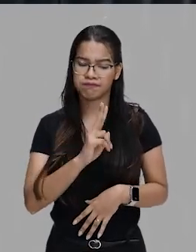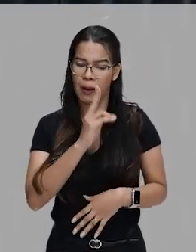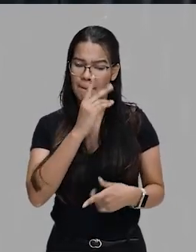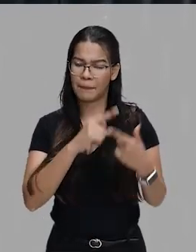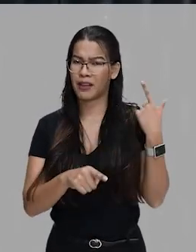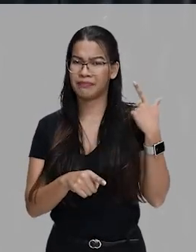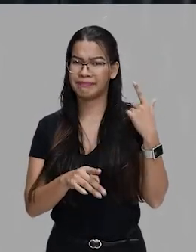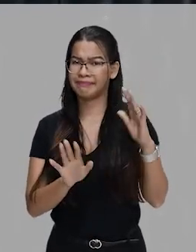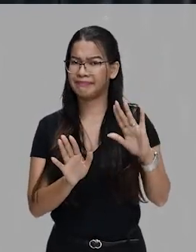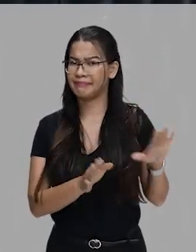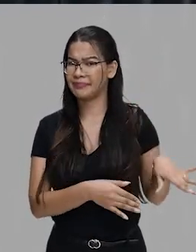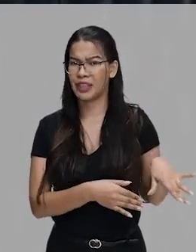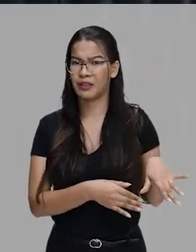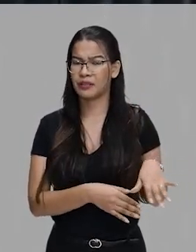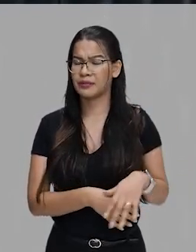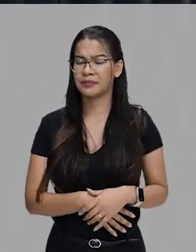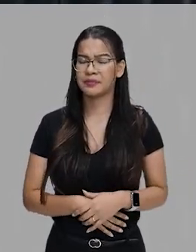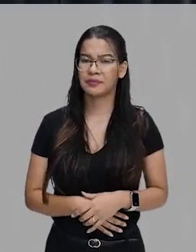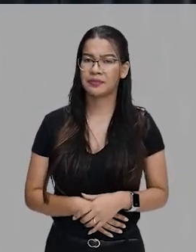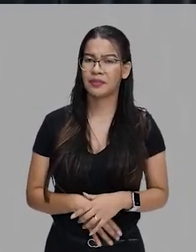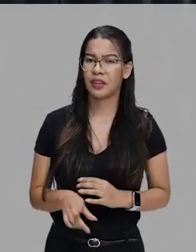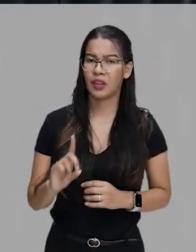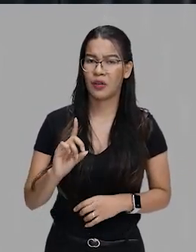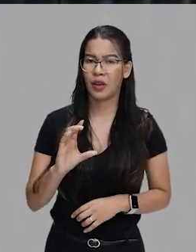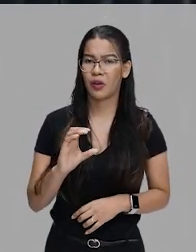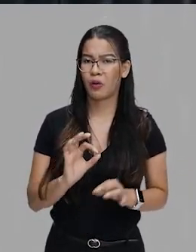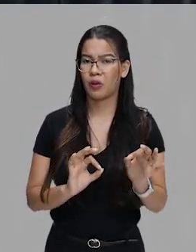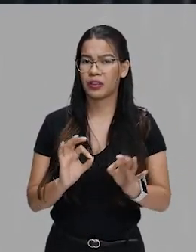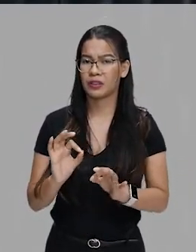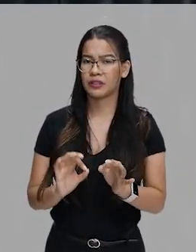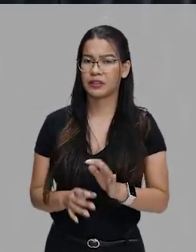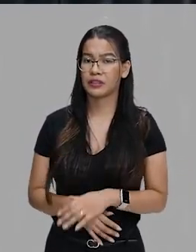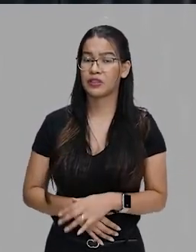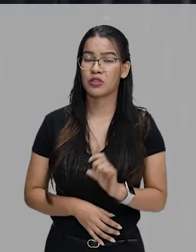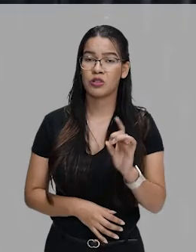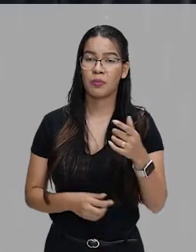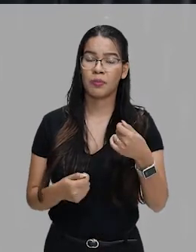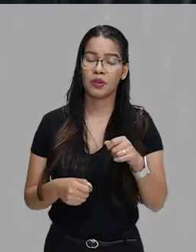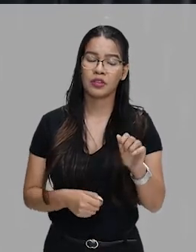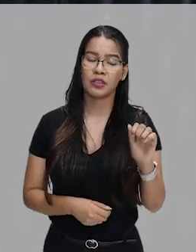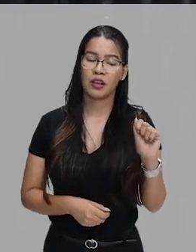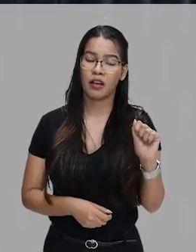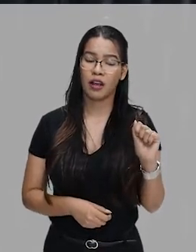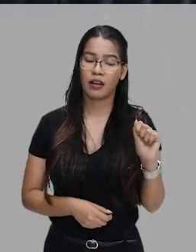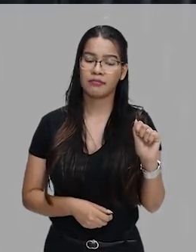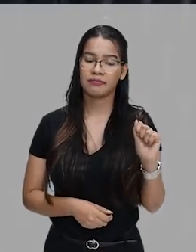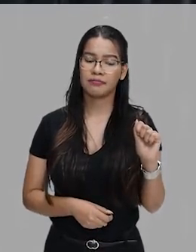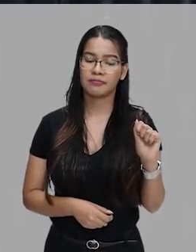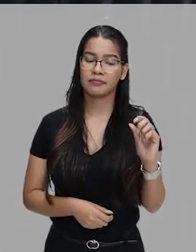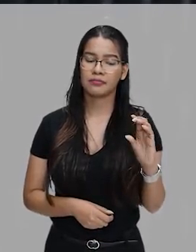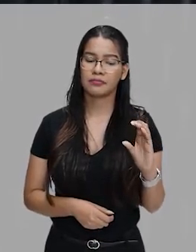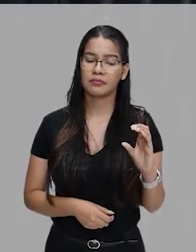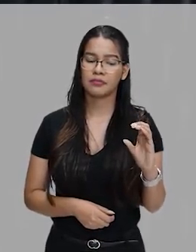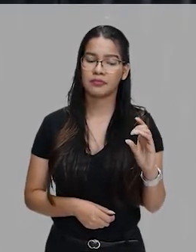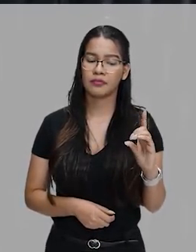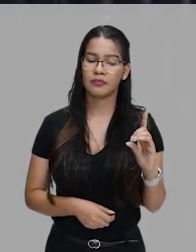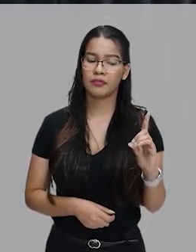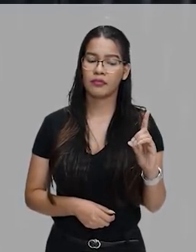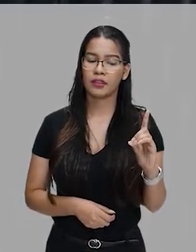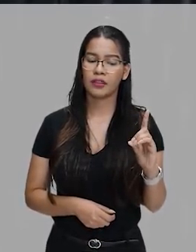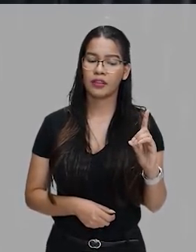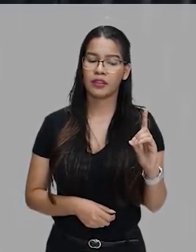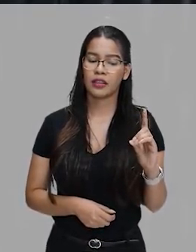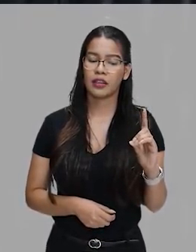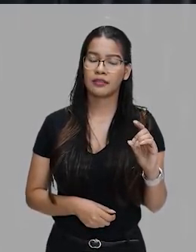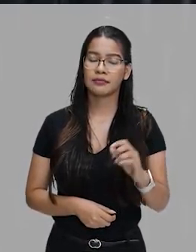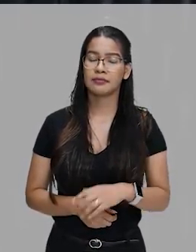Causal, causa não é coordenação, não é coordenativa, tá? Então, só pode ser adversativa, conclusiva, explicativa ou